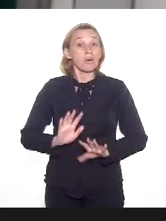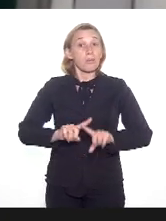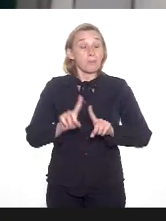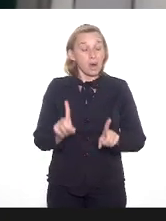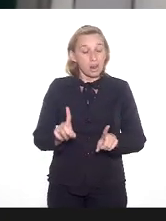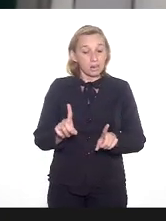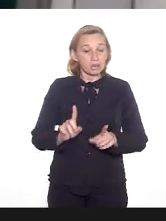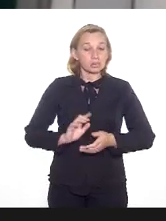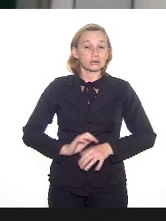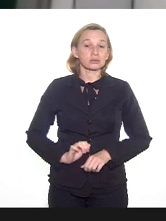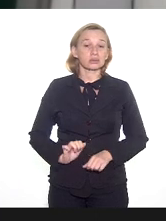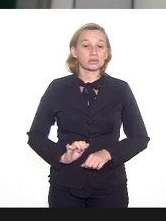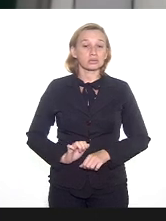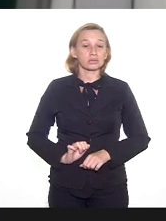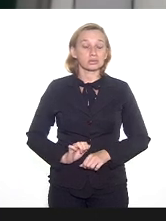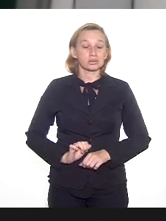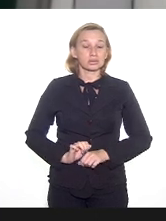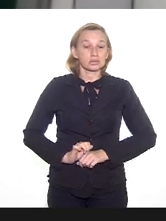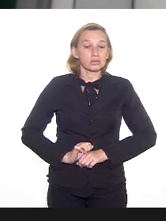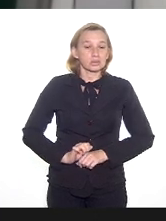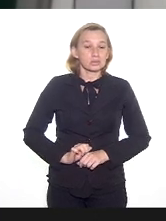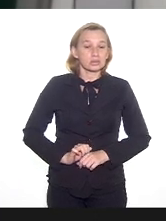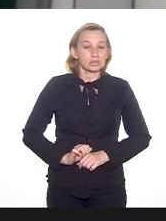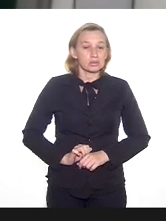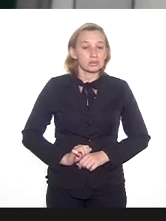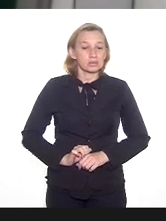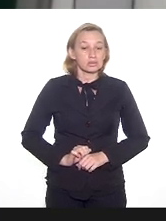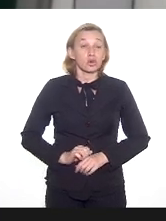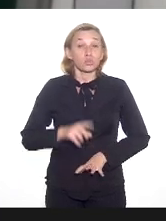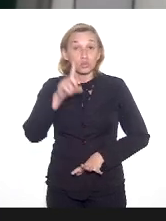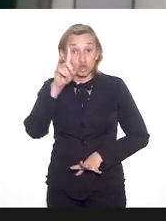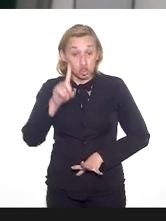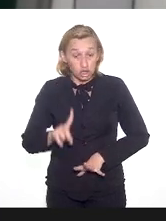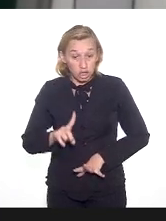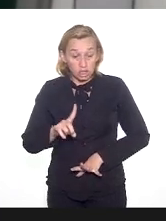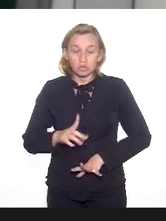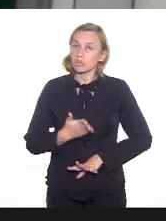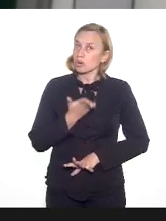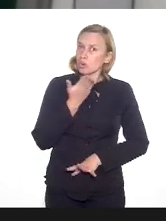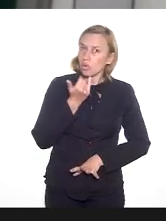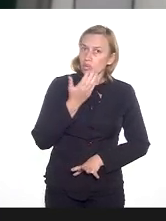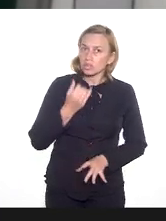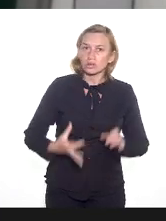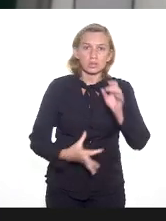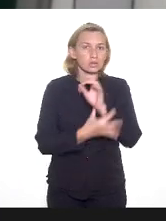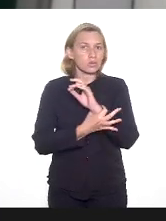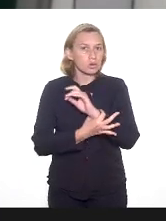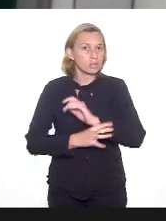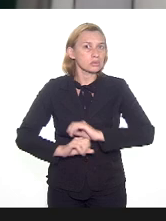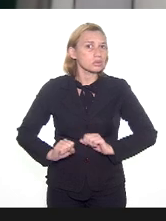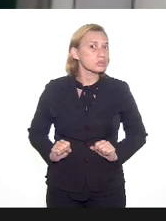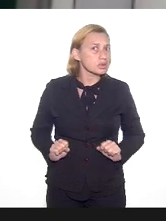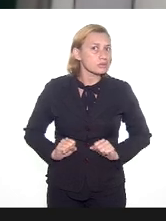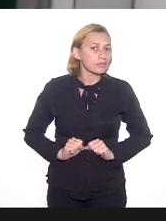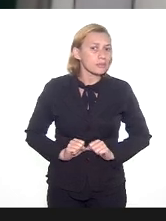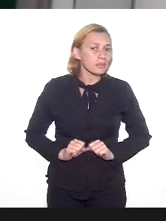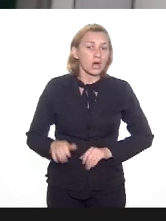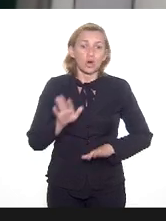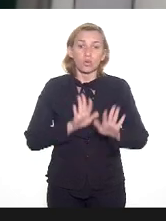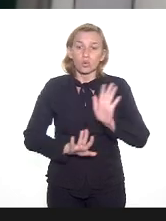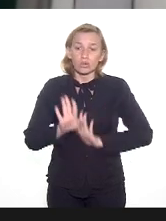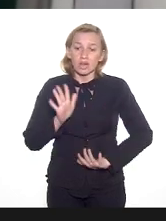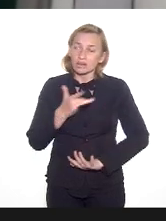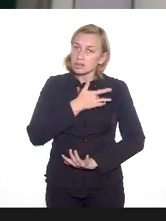mais triviais e fundamentais, como o direito à alimentação, à segurança alimentar, como o direito de cuidar da